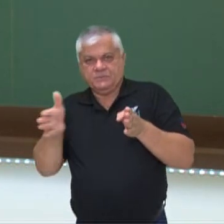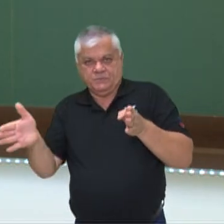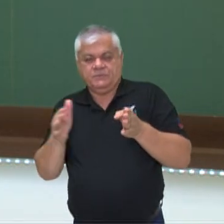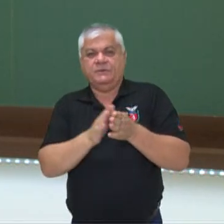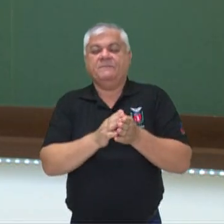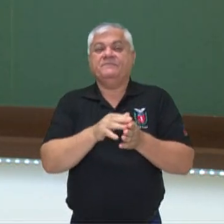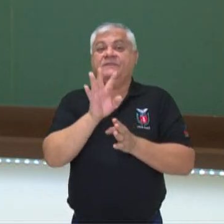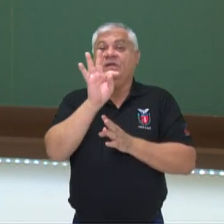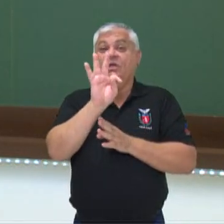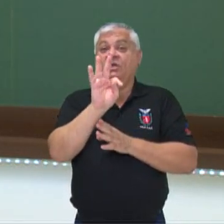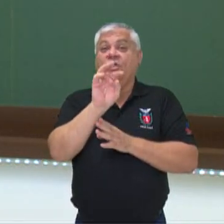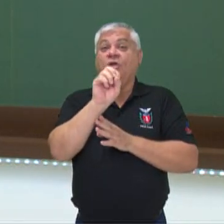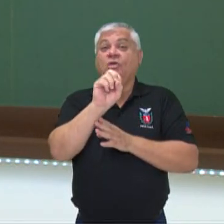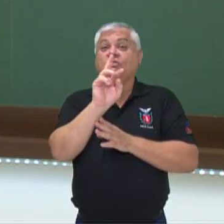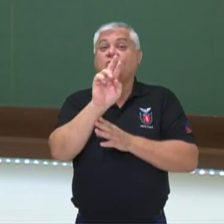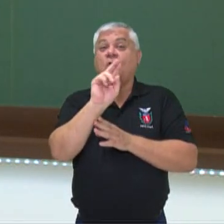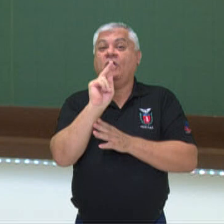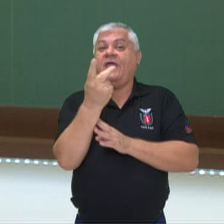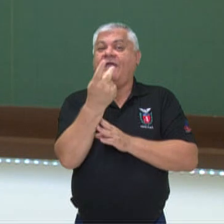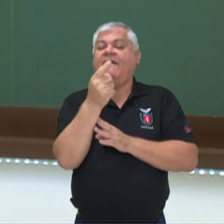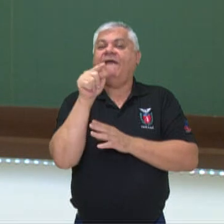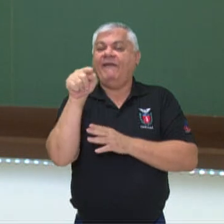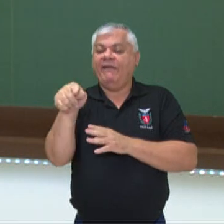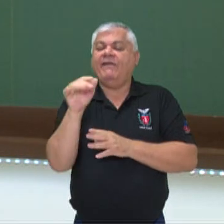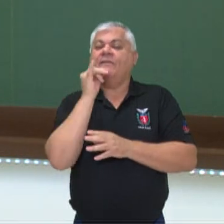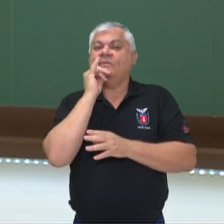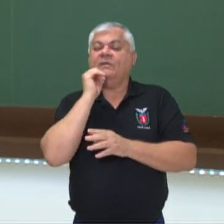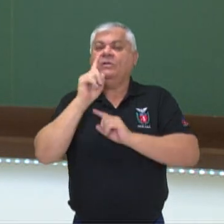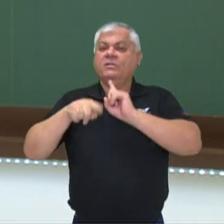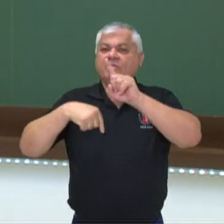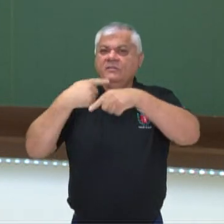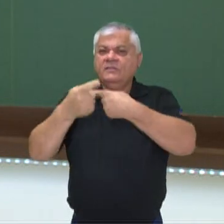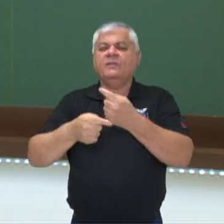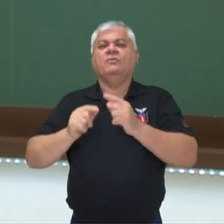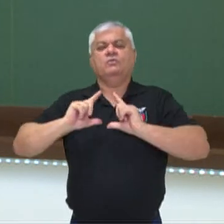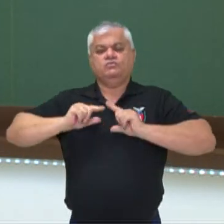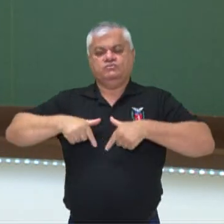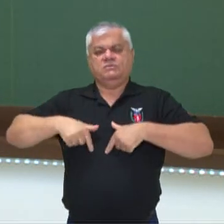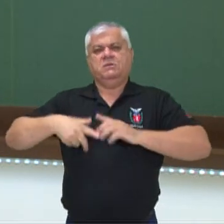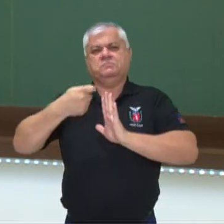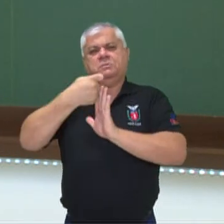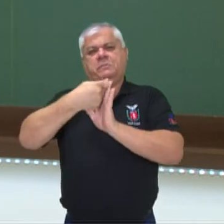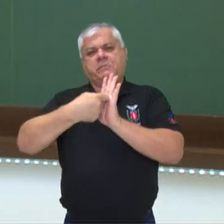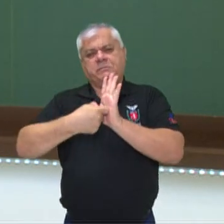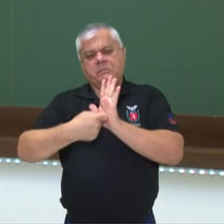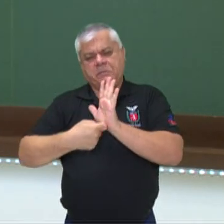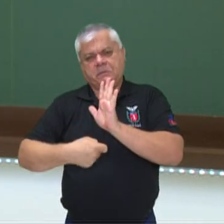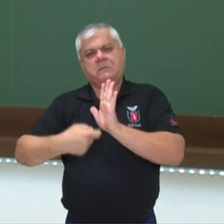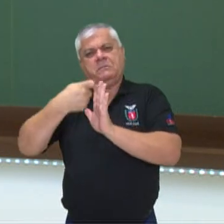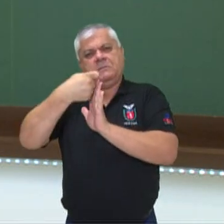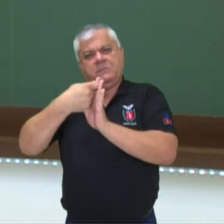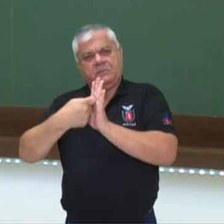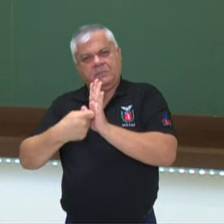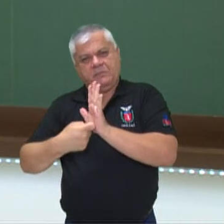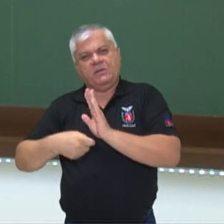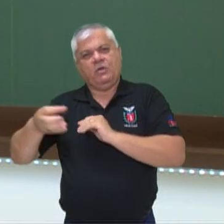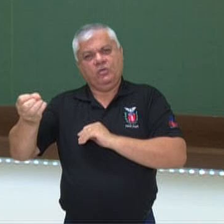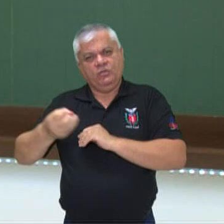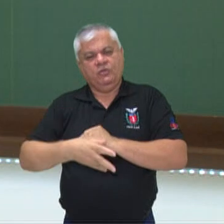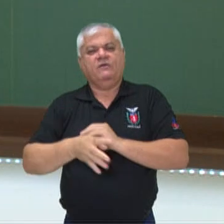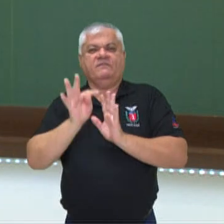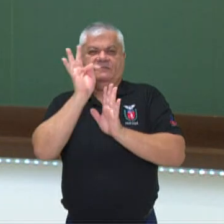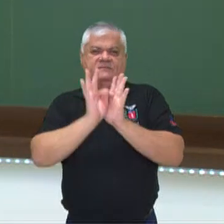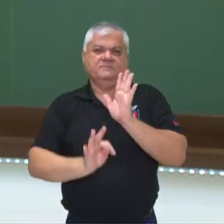dos judeus, e o Novo Testamento, que foi escrito depois de Cristo, que são os livros, então, do Novo